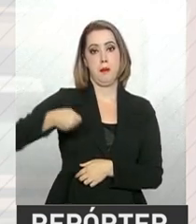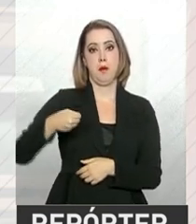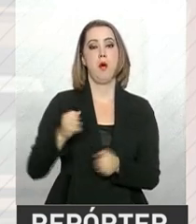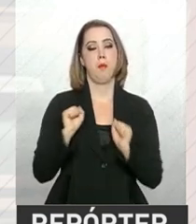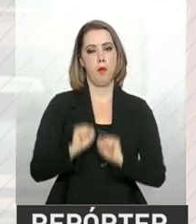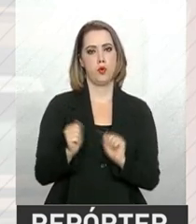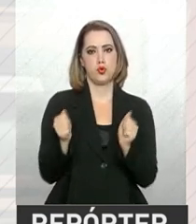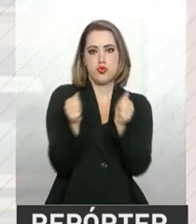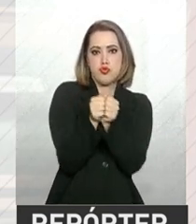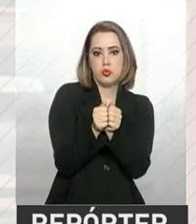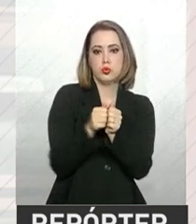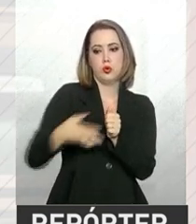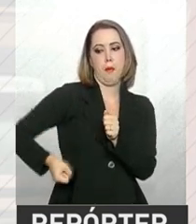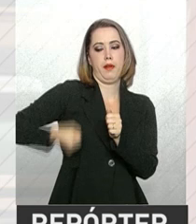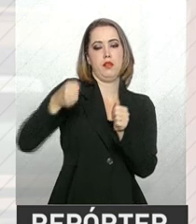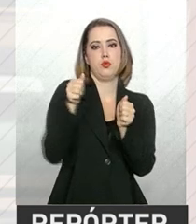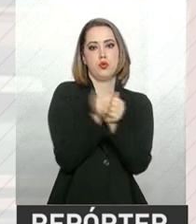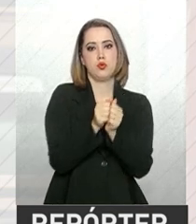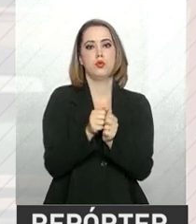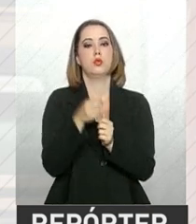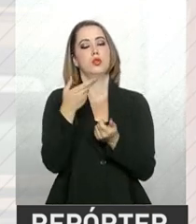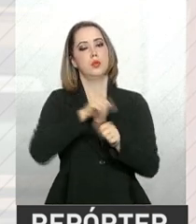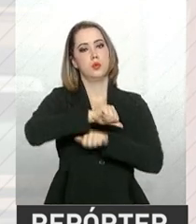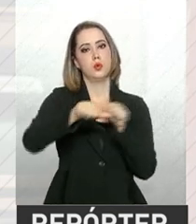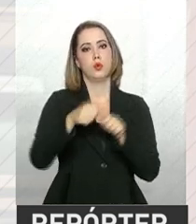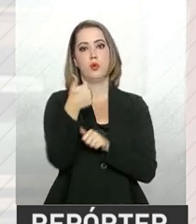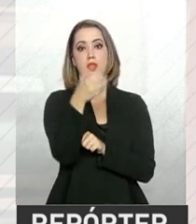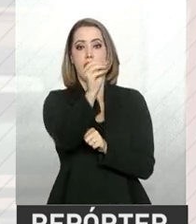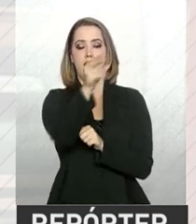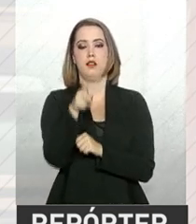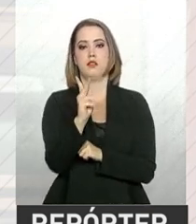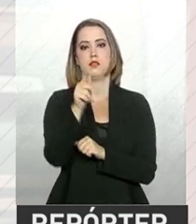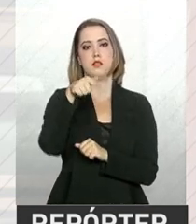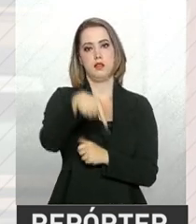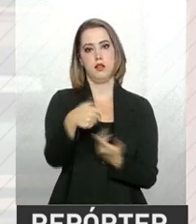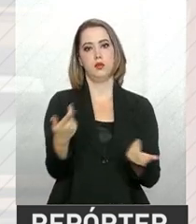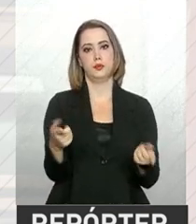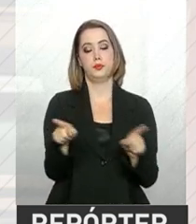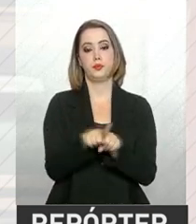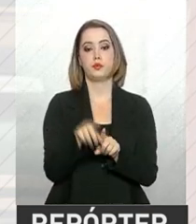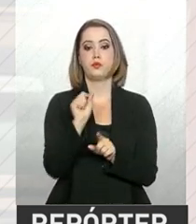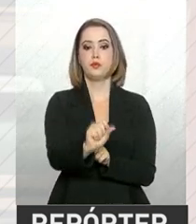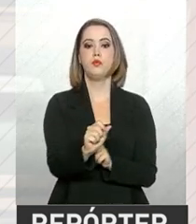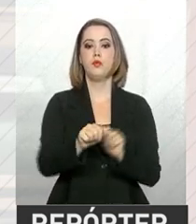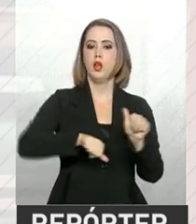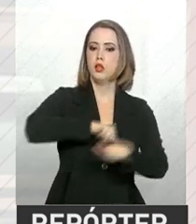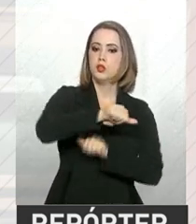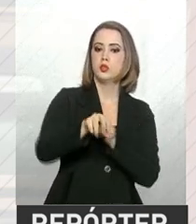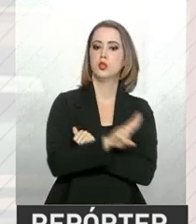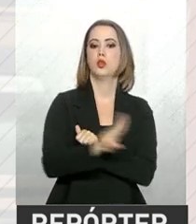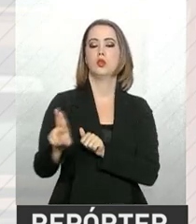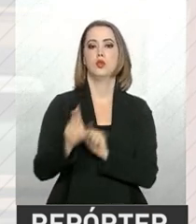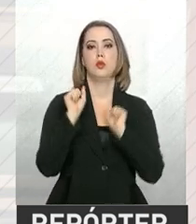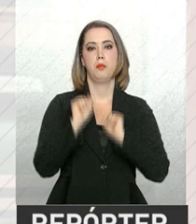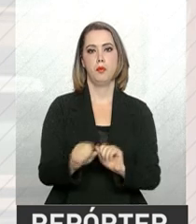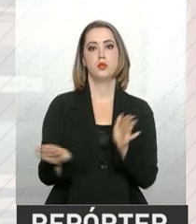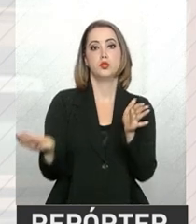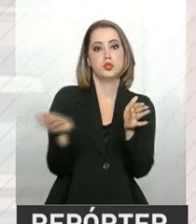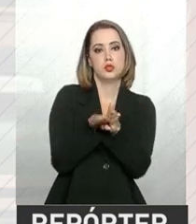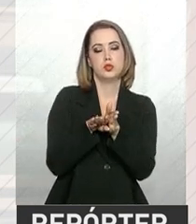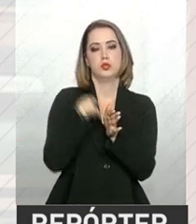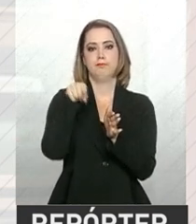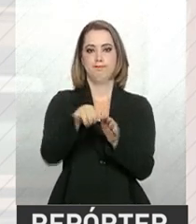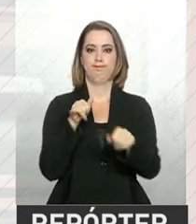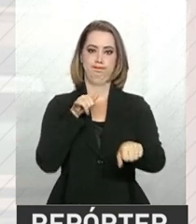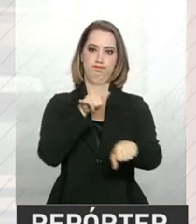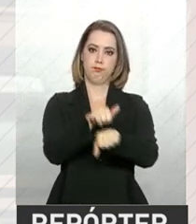é na alteração do nome do passageiro. Os ajustes de possíveis erros no preenchimento das passagens poderão ser feitos até o momento do embarque.